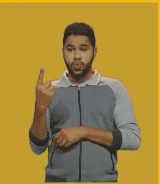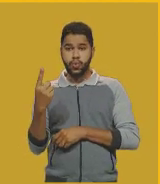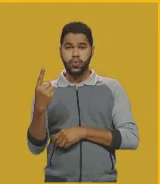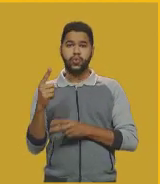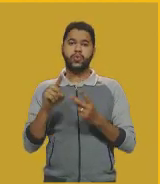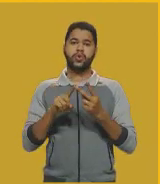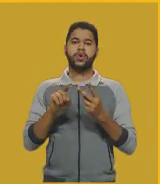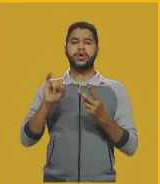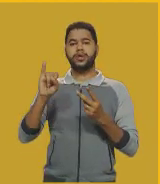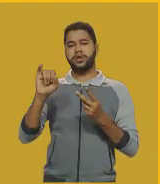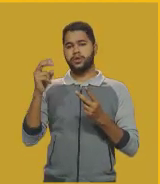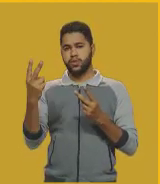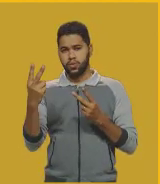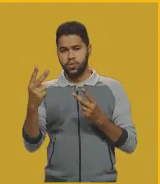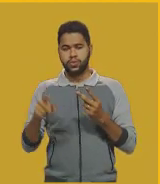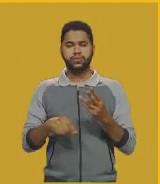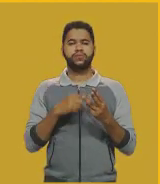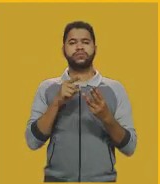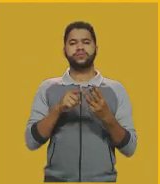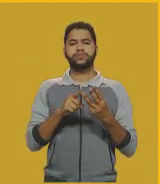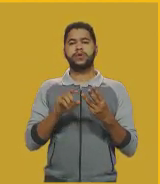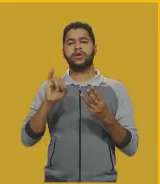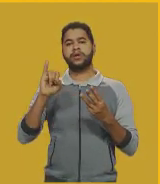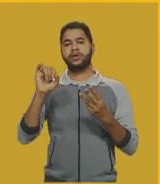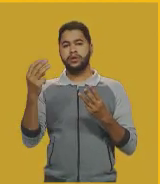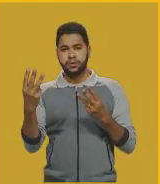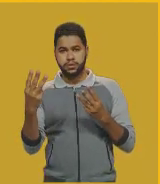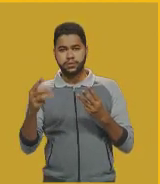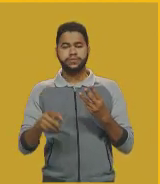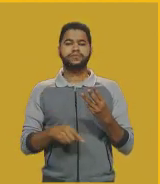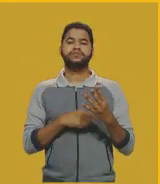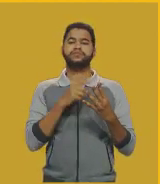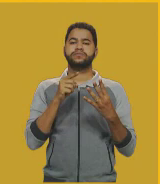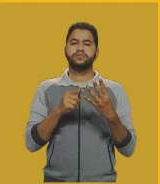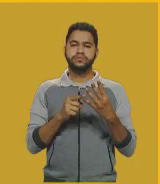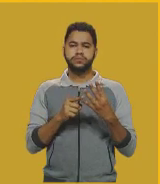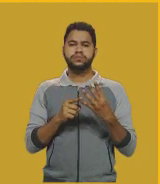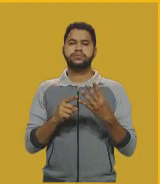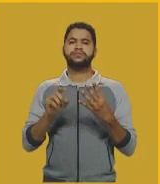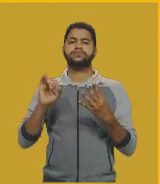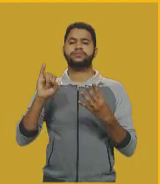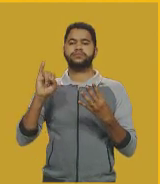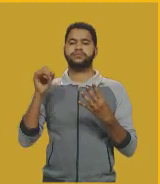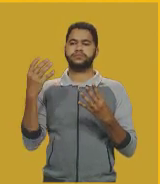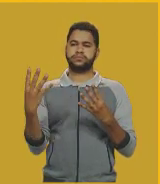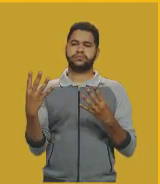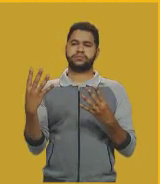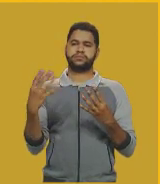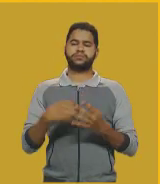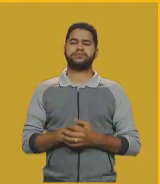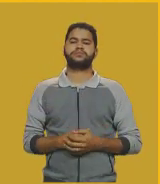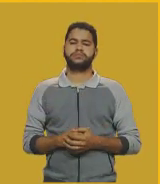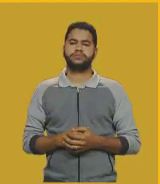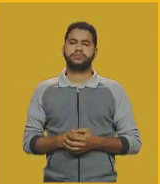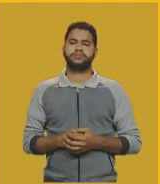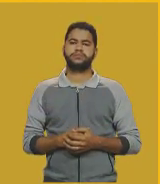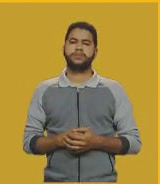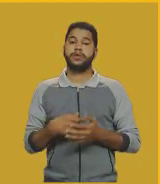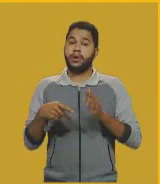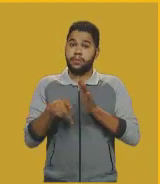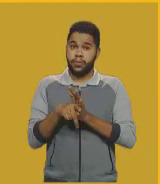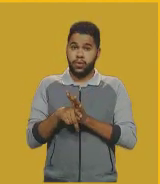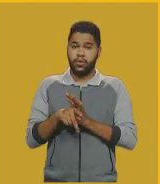uma corrente I2, que passa no resistor 2, uma corrente I3, que passa no resistor 3, e uma corrente I4, que passa